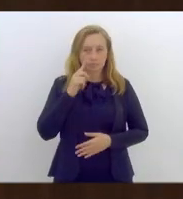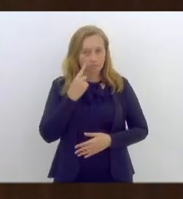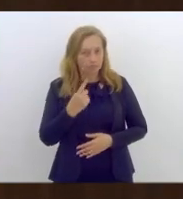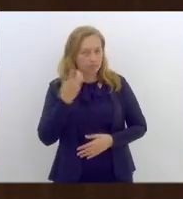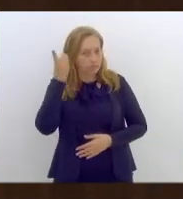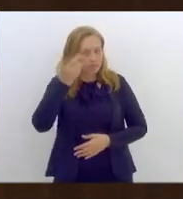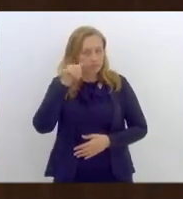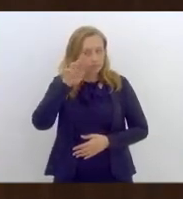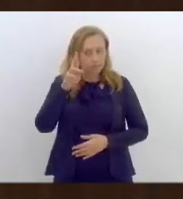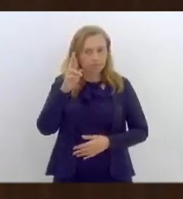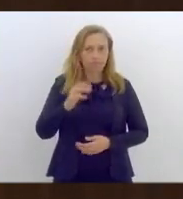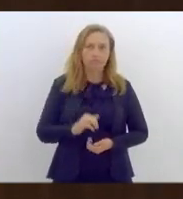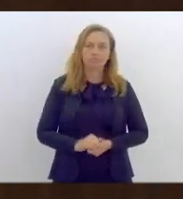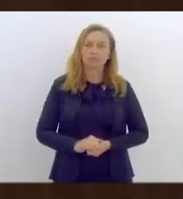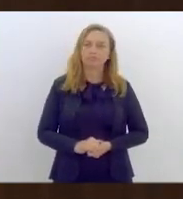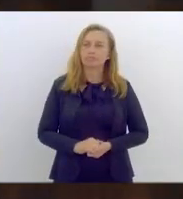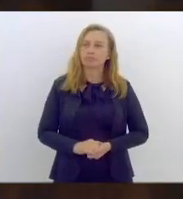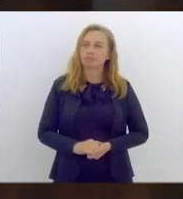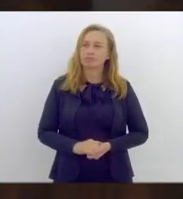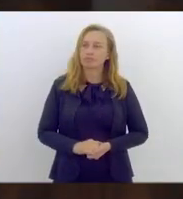Eliomar Obrigada presidente